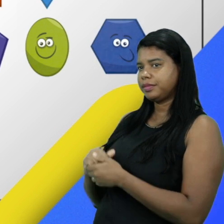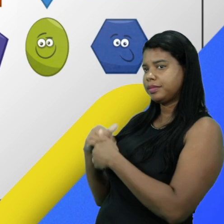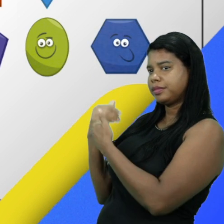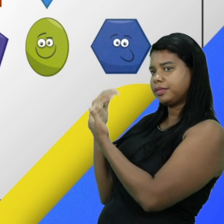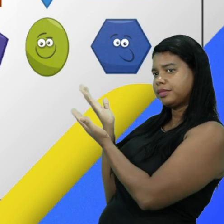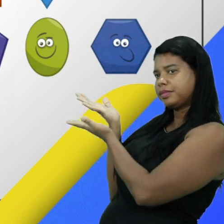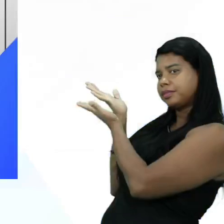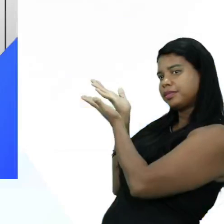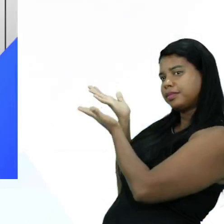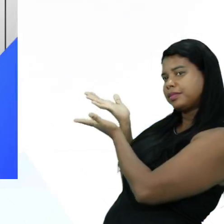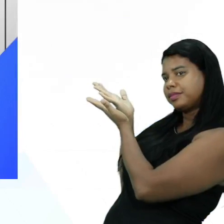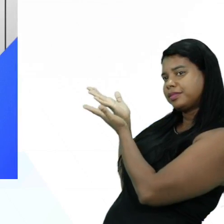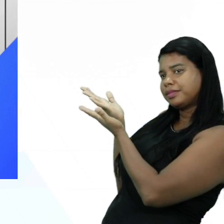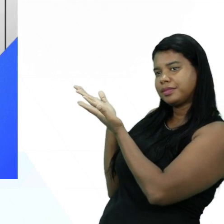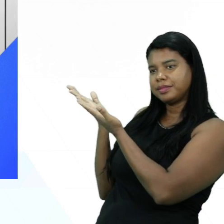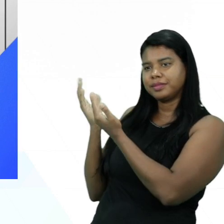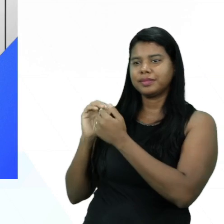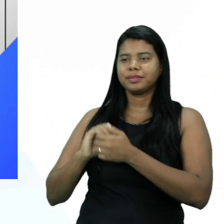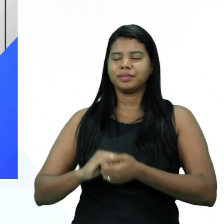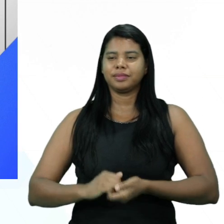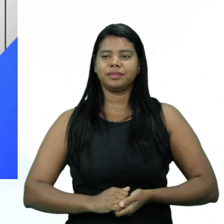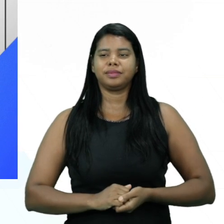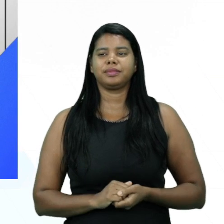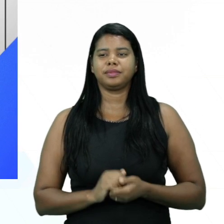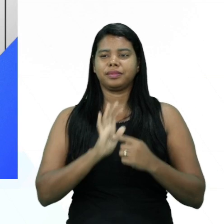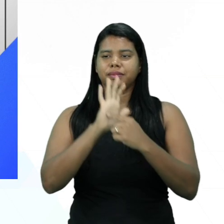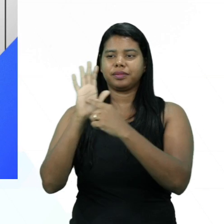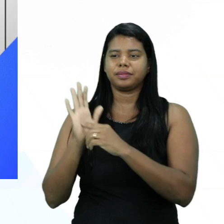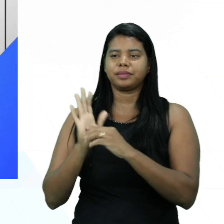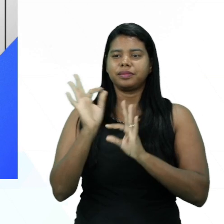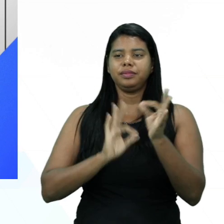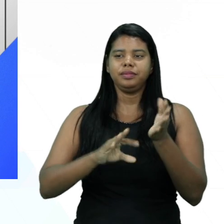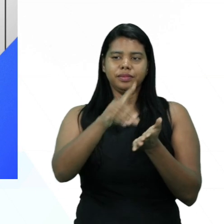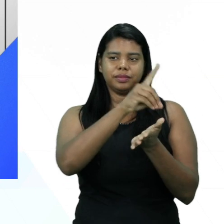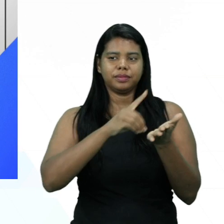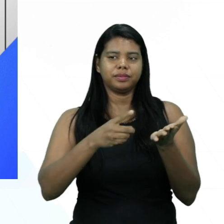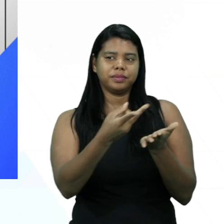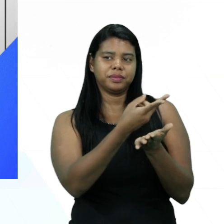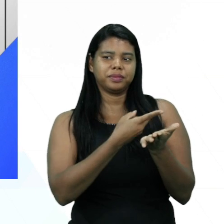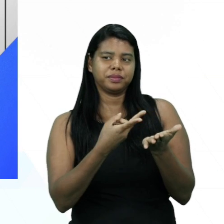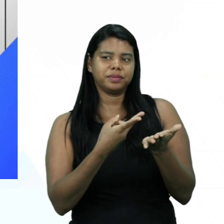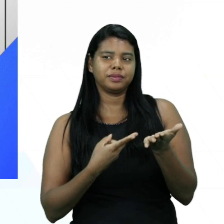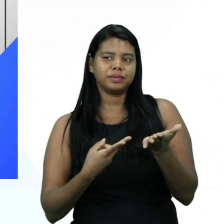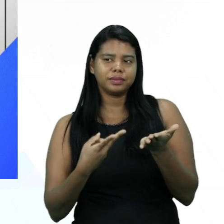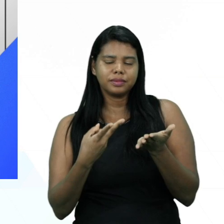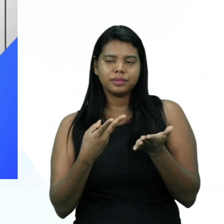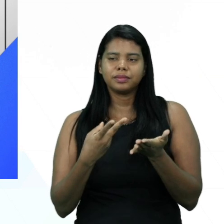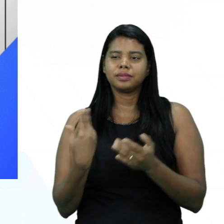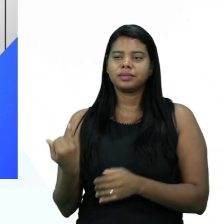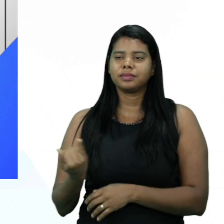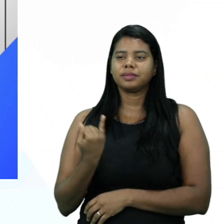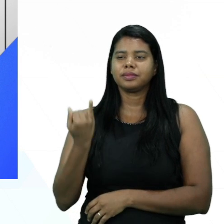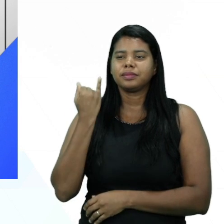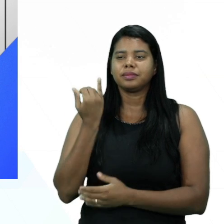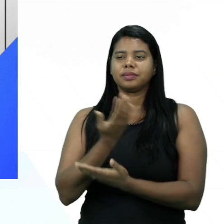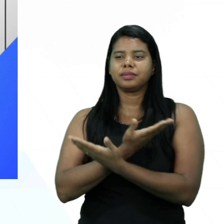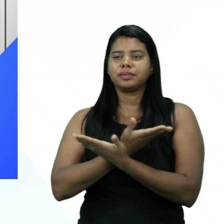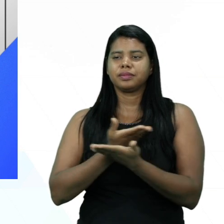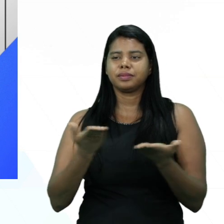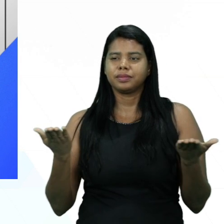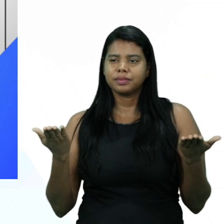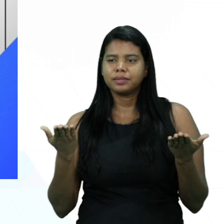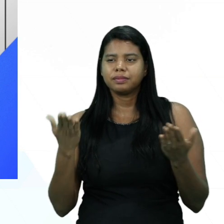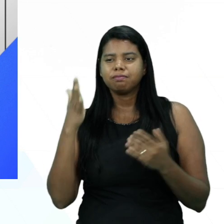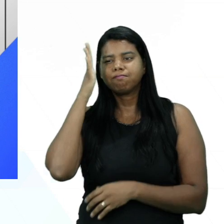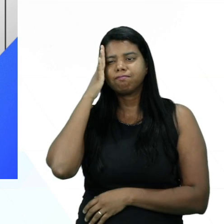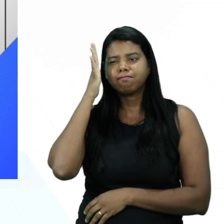Formas, caixas de texto e imagens são elementos que formam o seu design. Por isso é importante para você estar familiarizado com o